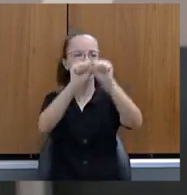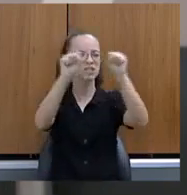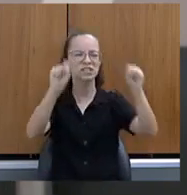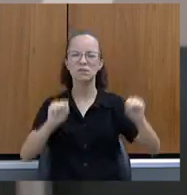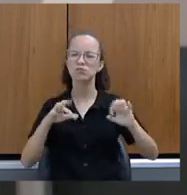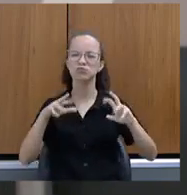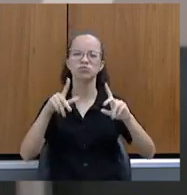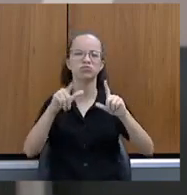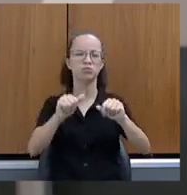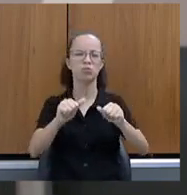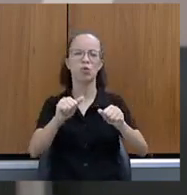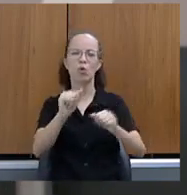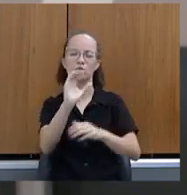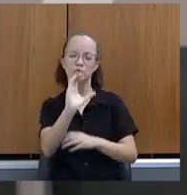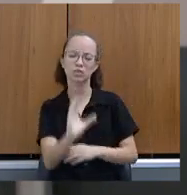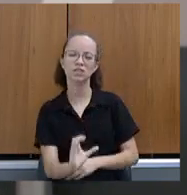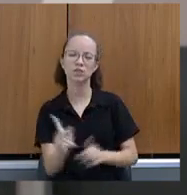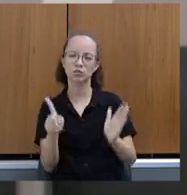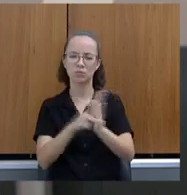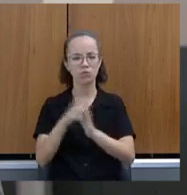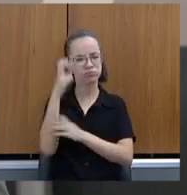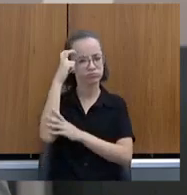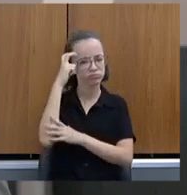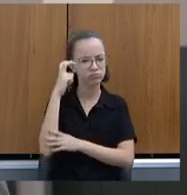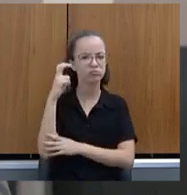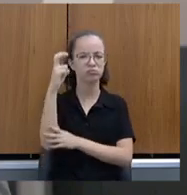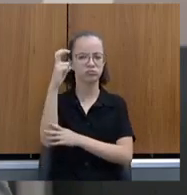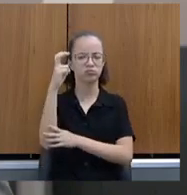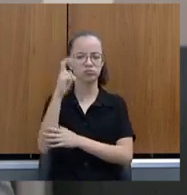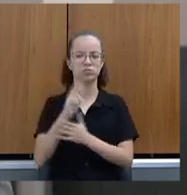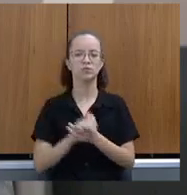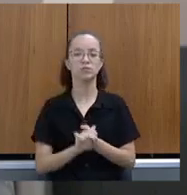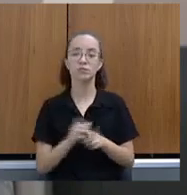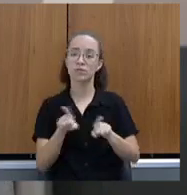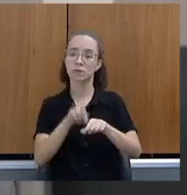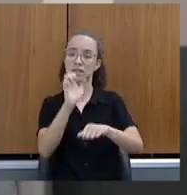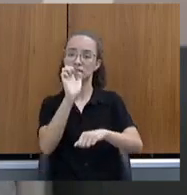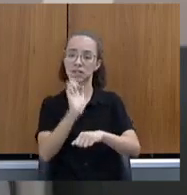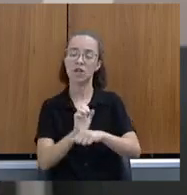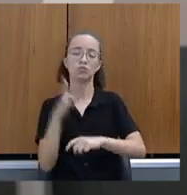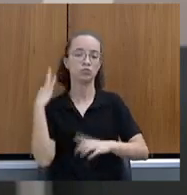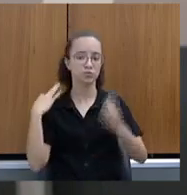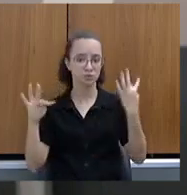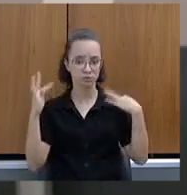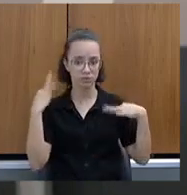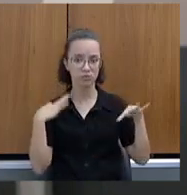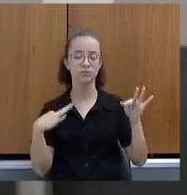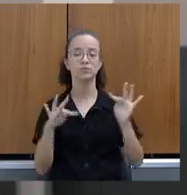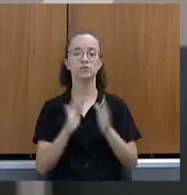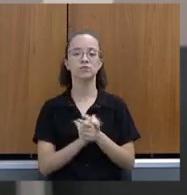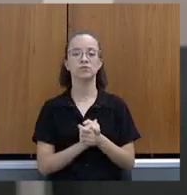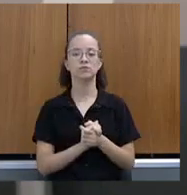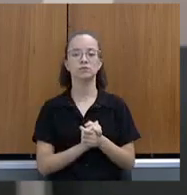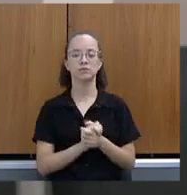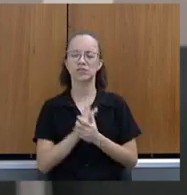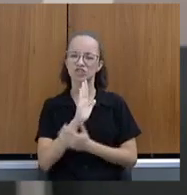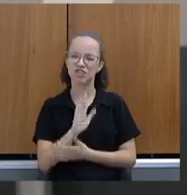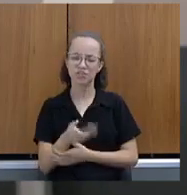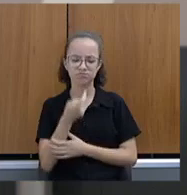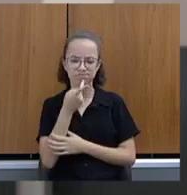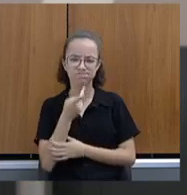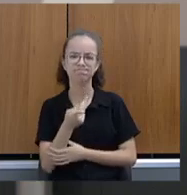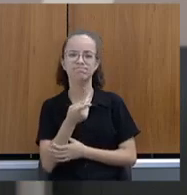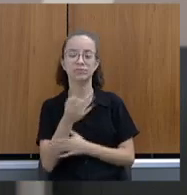dos conselhos Conselho Estadual de Cultura Conselho Estadual de turismo e já falando